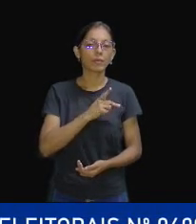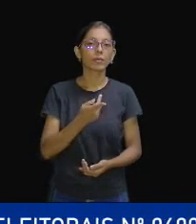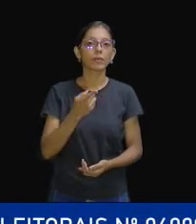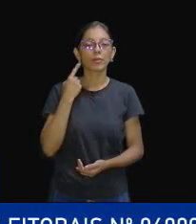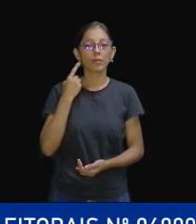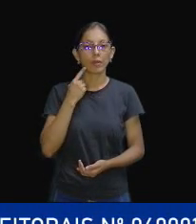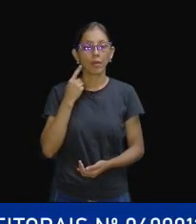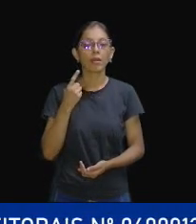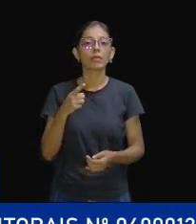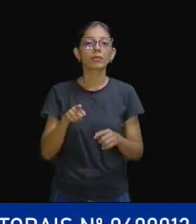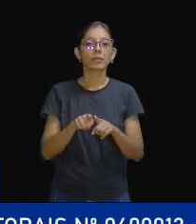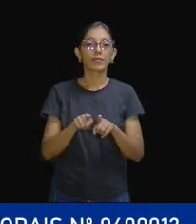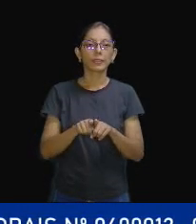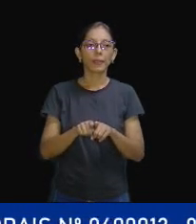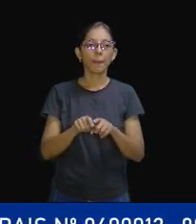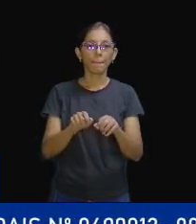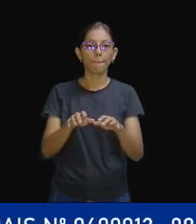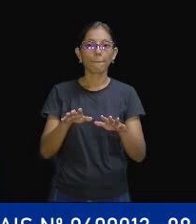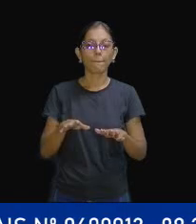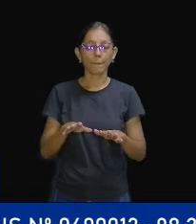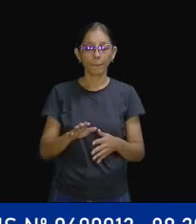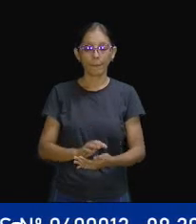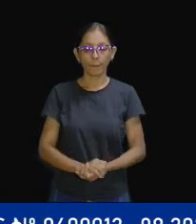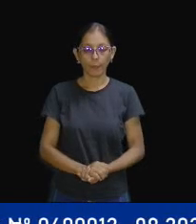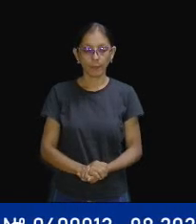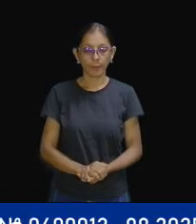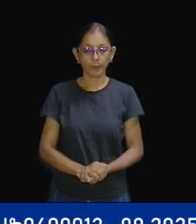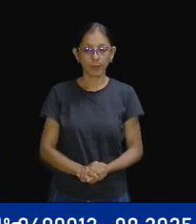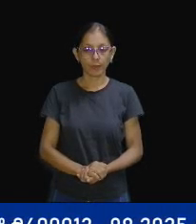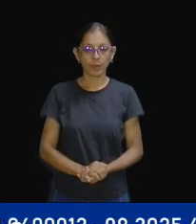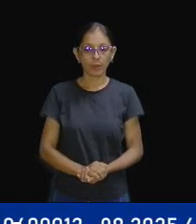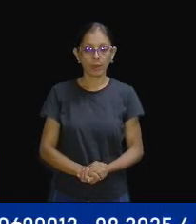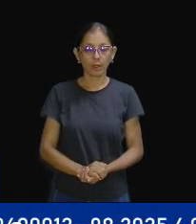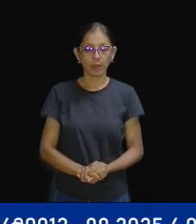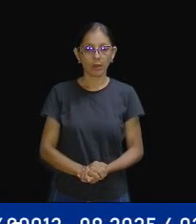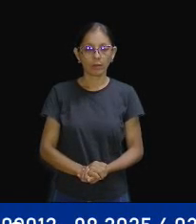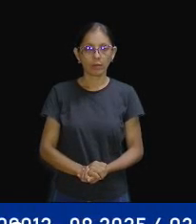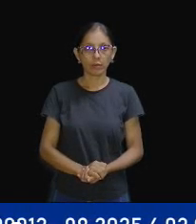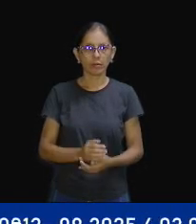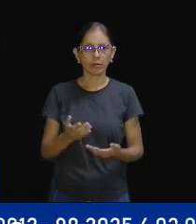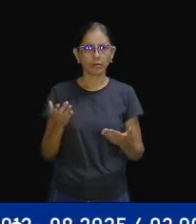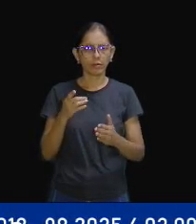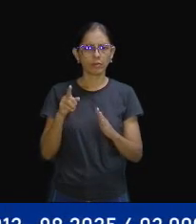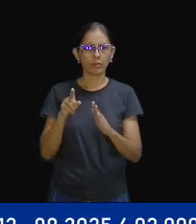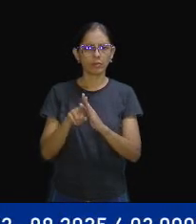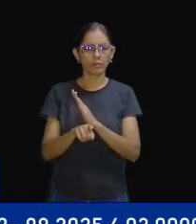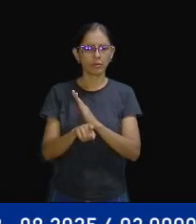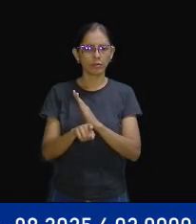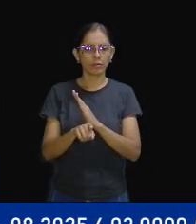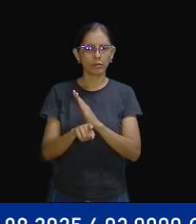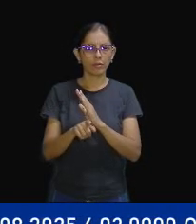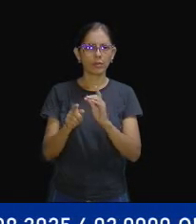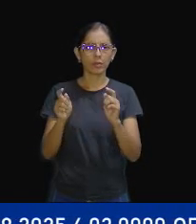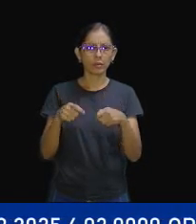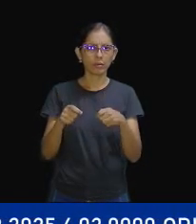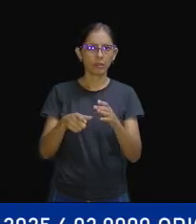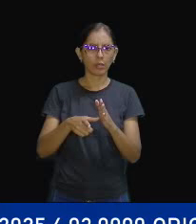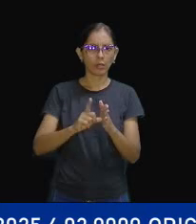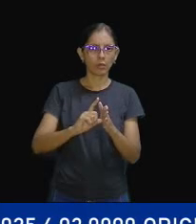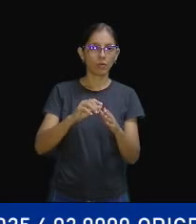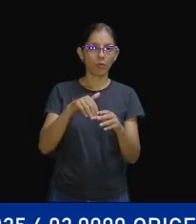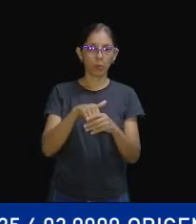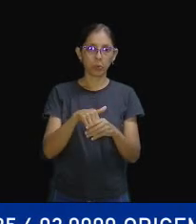e advogados presentes. Excelência, eu gostaria de saber se seria possível antecipar o voto.